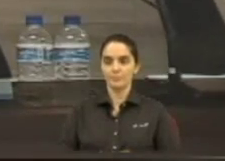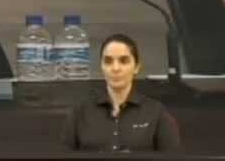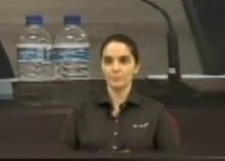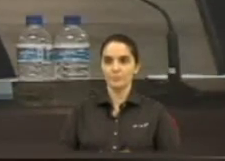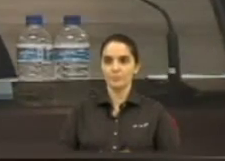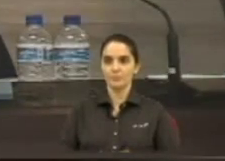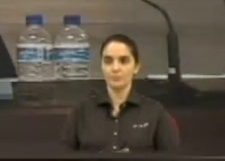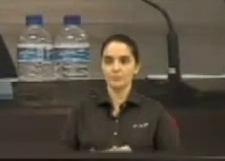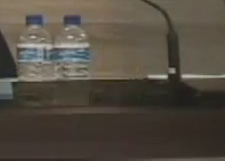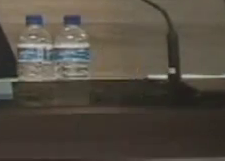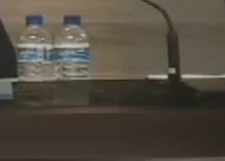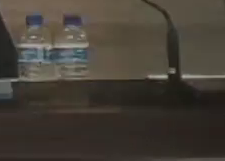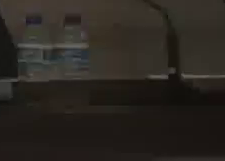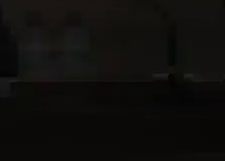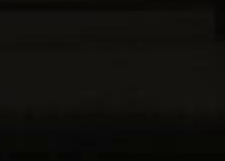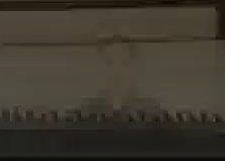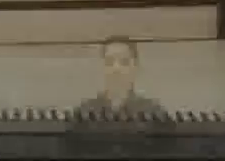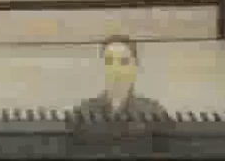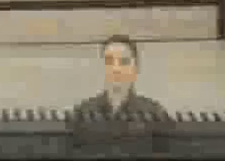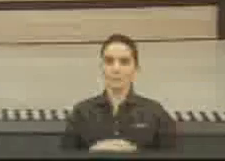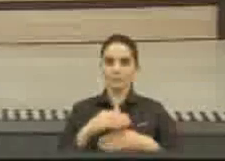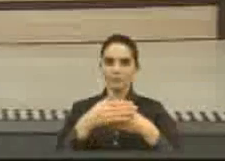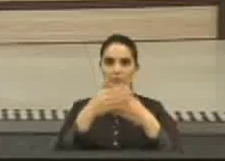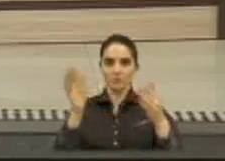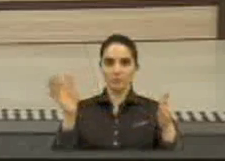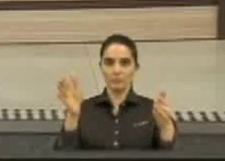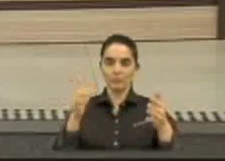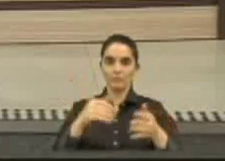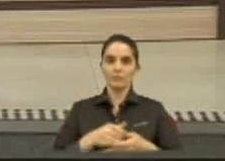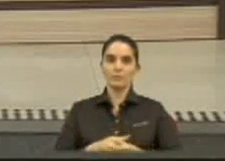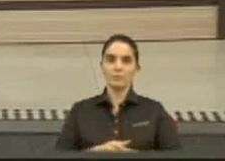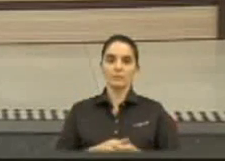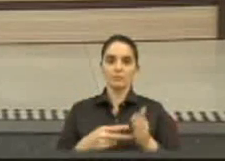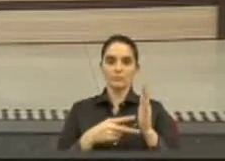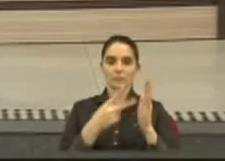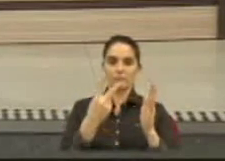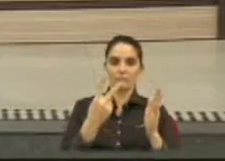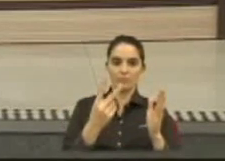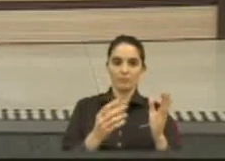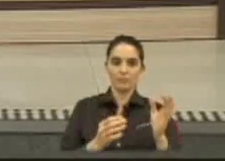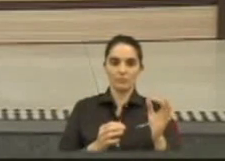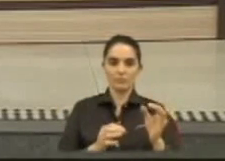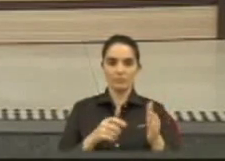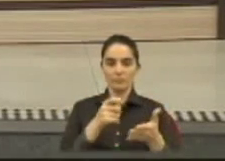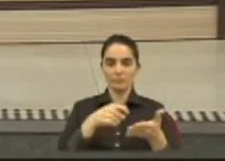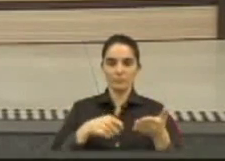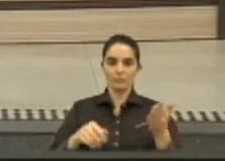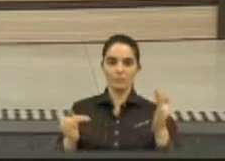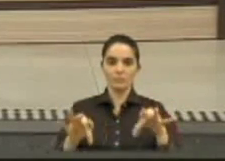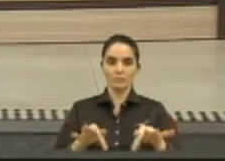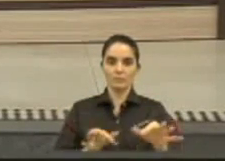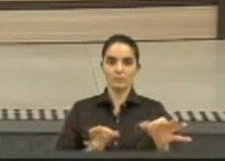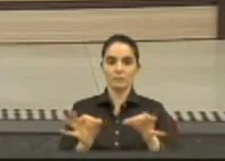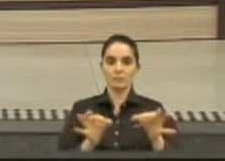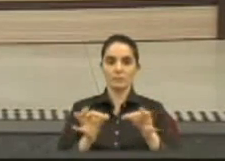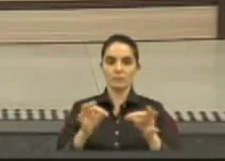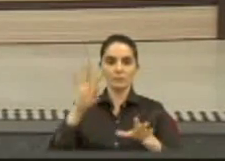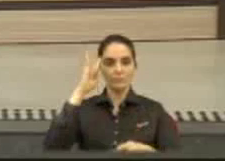A sessão está suspensa. Sessão reaberta. Item 2. Redação final ao projeto de